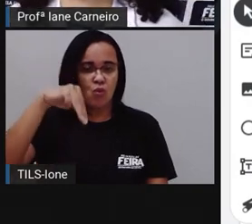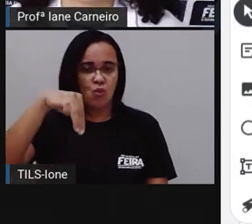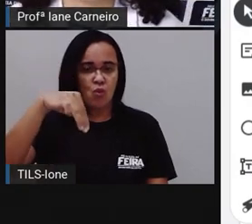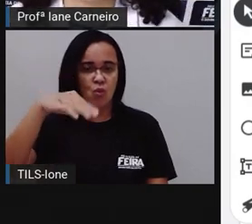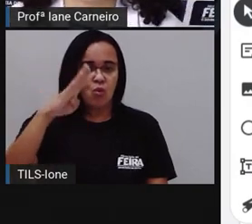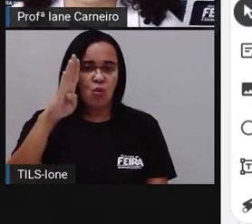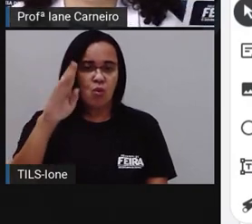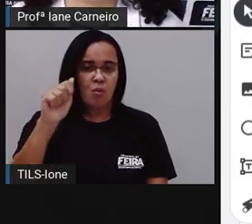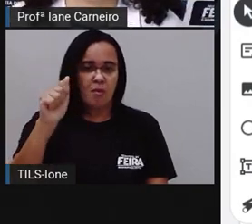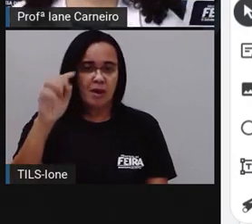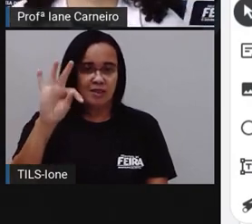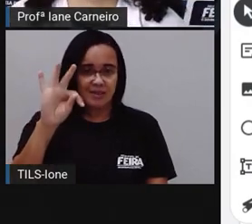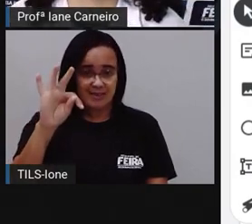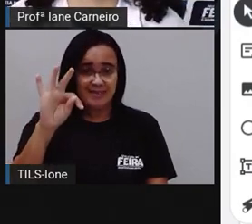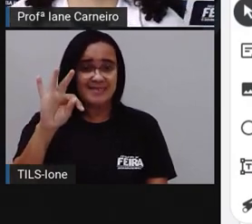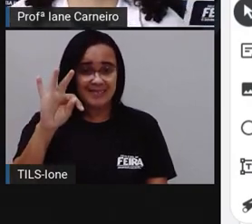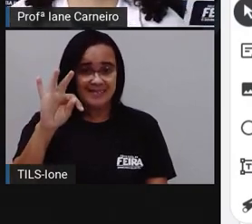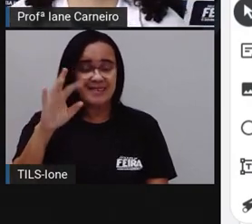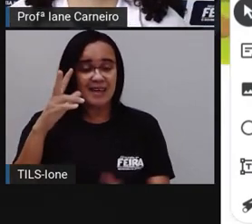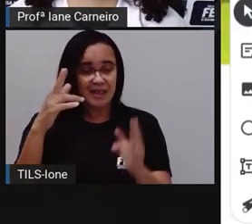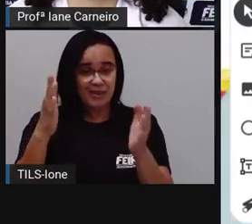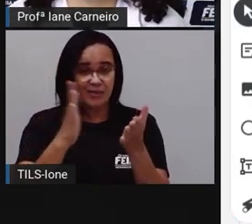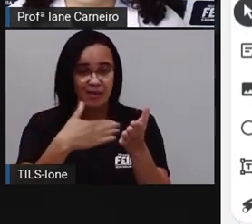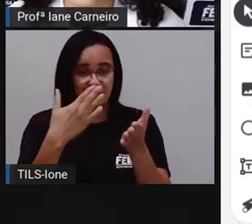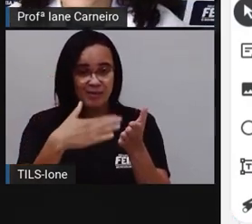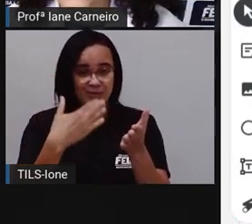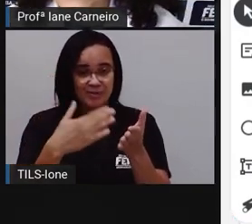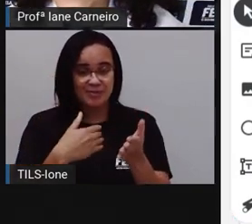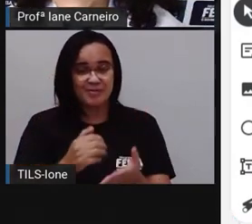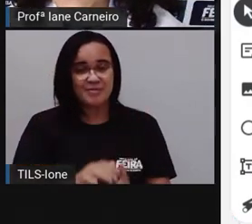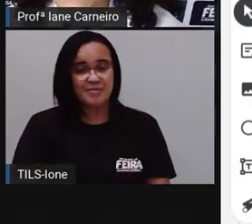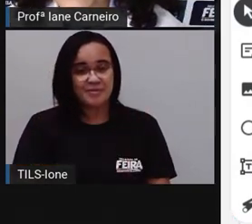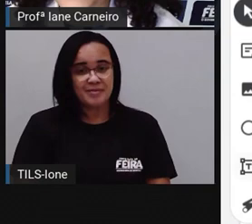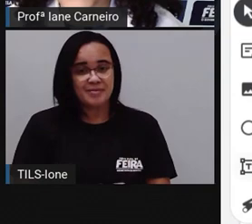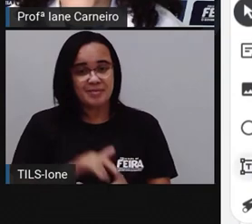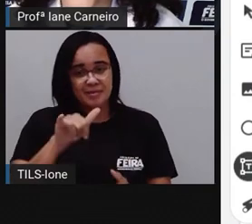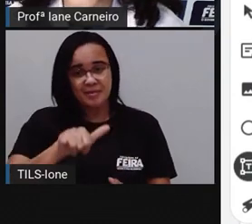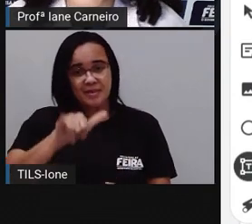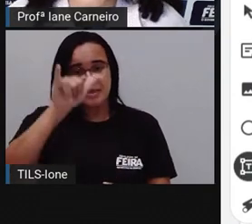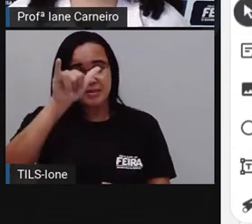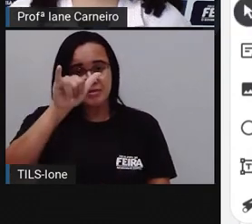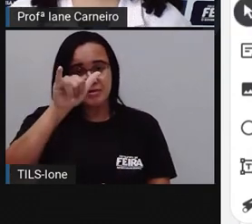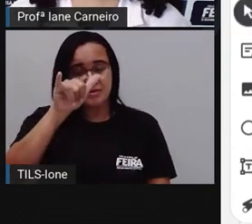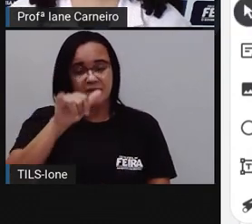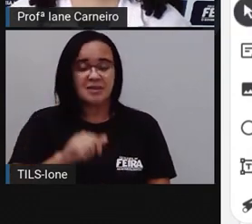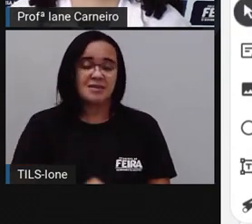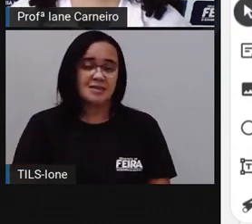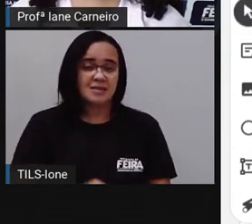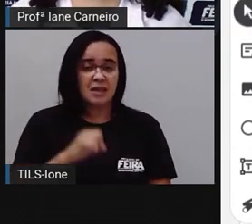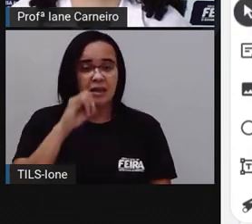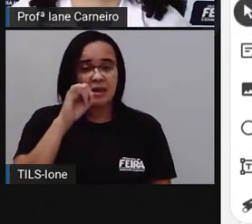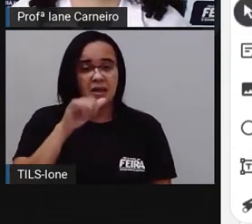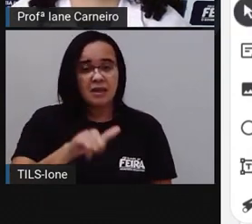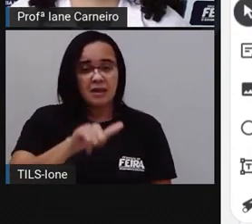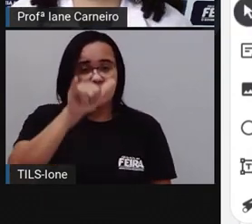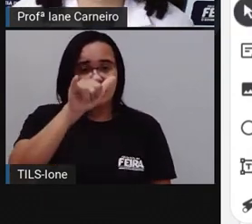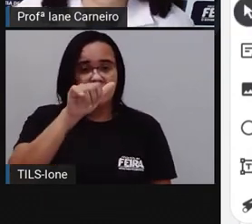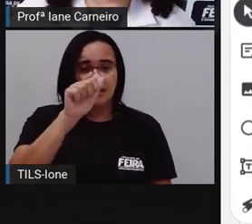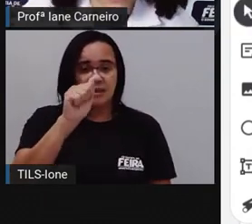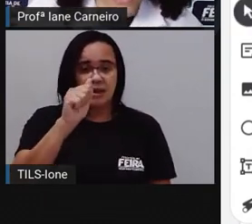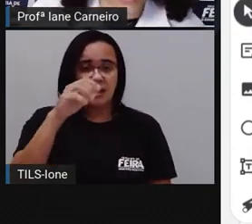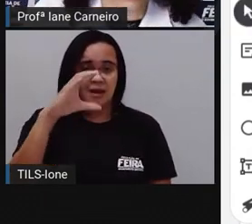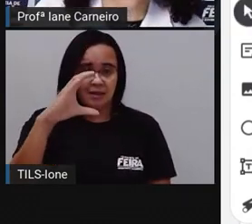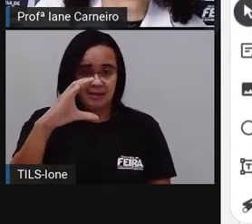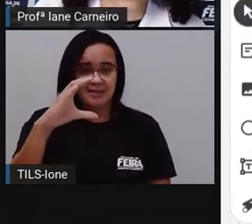É assim que ela escreveu lá no livro, ó. E com a letra Y, o iaque. Eu também